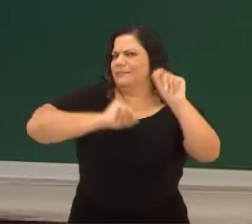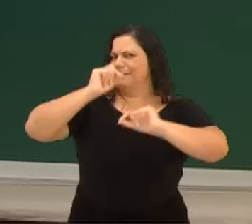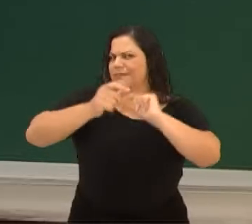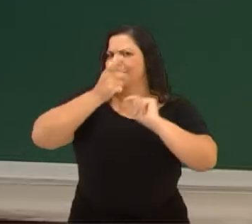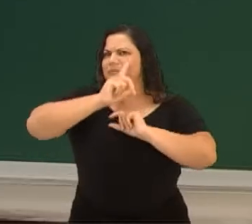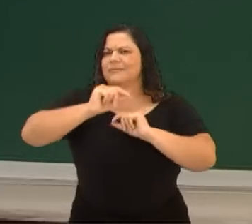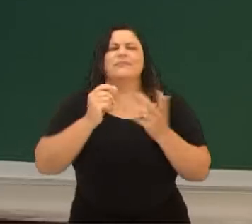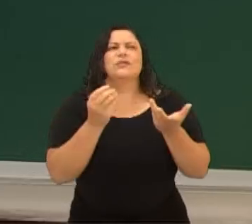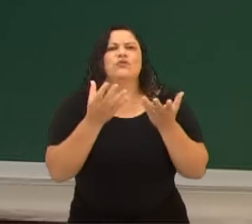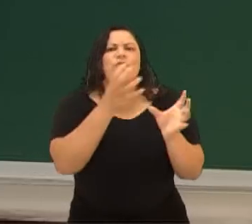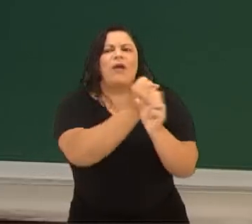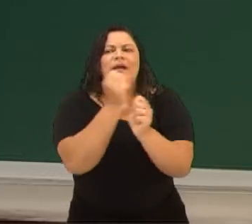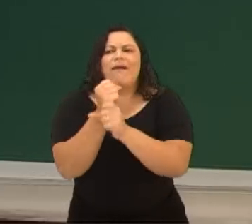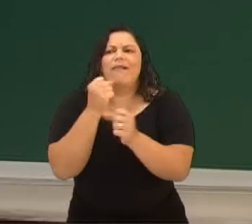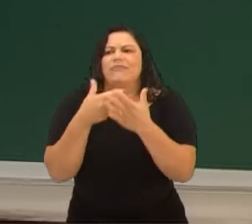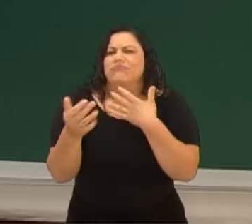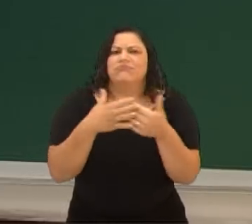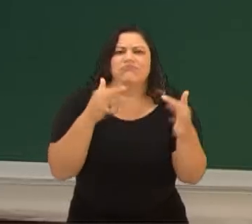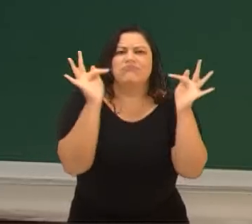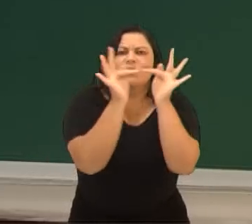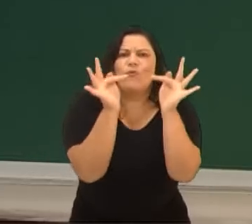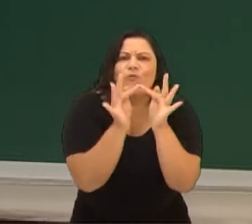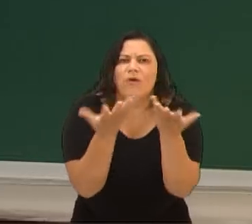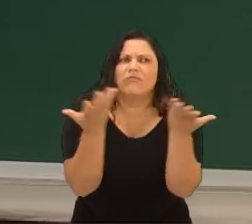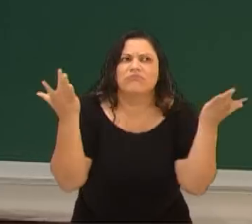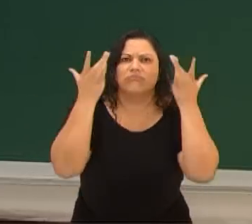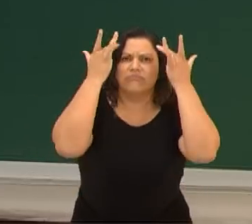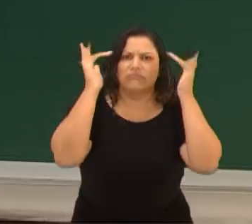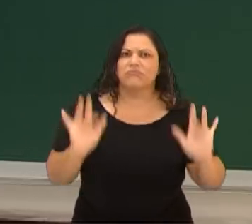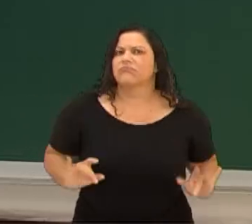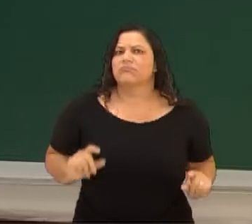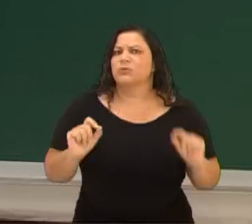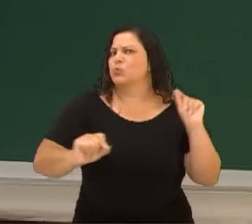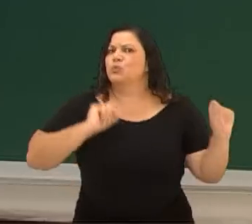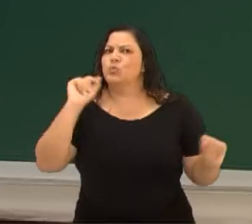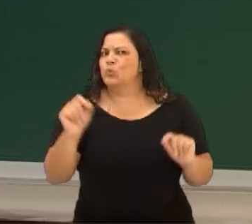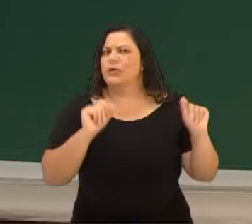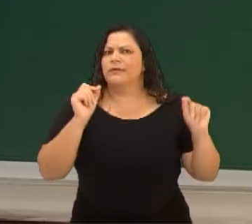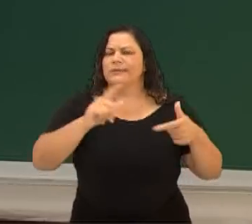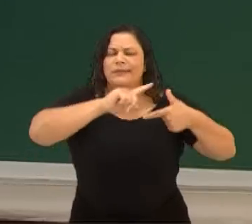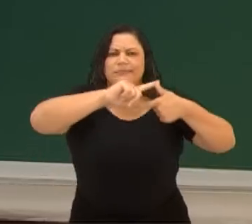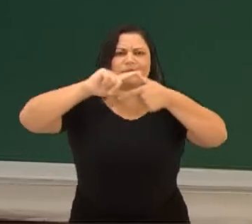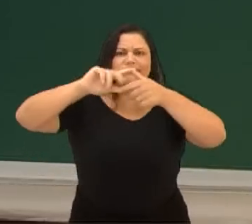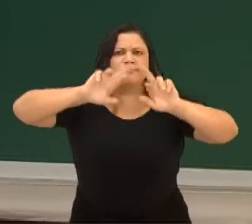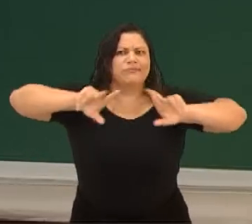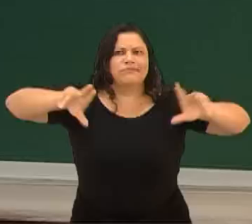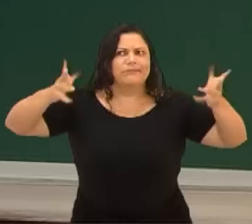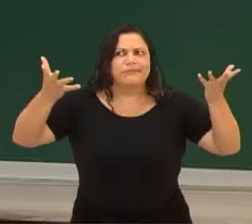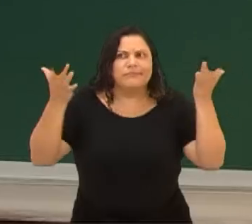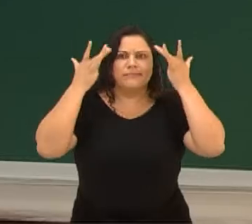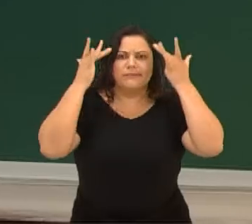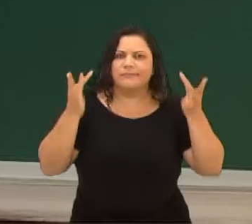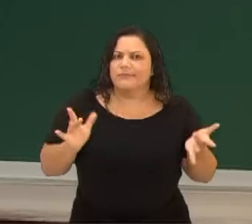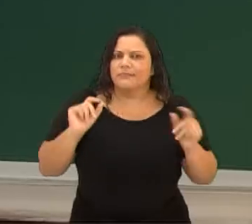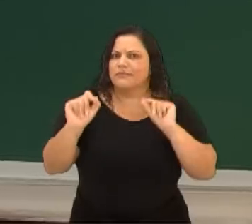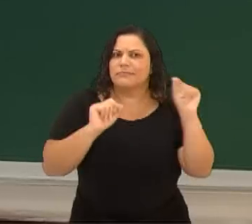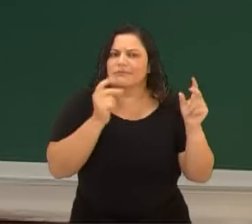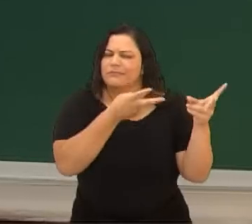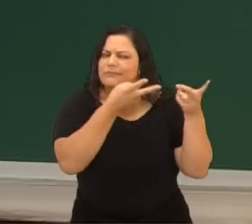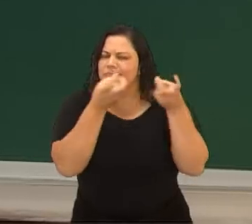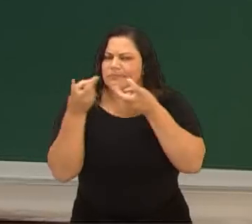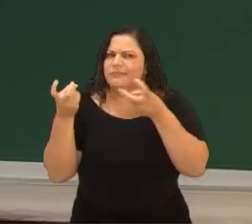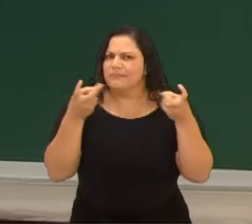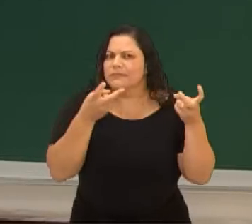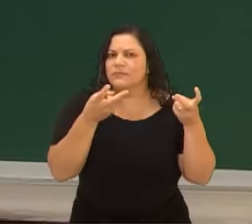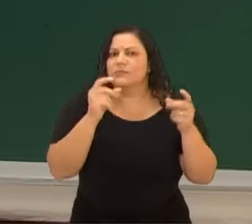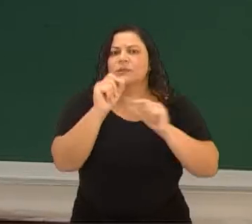sem saber qual a fórmula eu vou usar? Qual é a minha figura? Então, você tem que analisar ali para observar